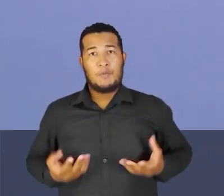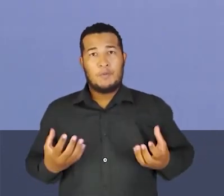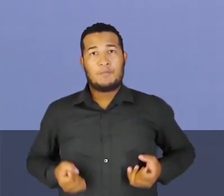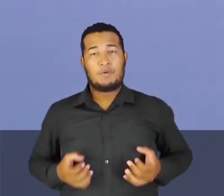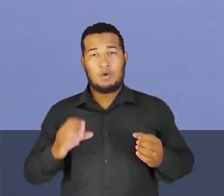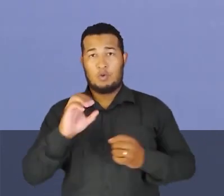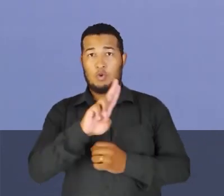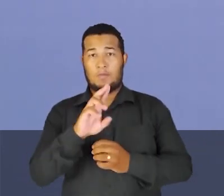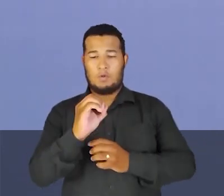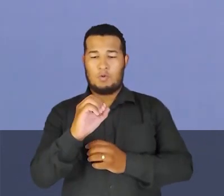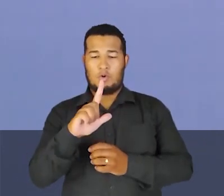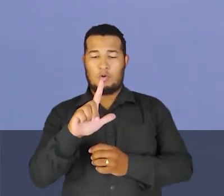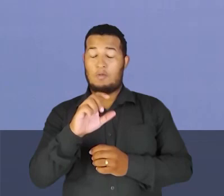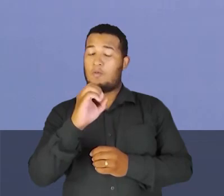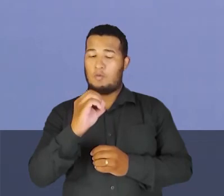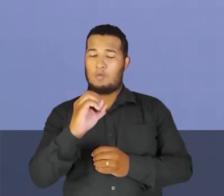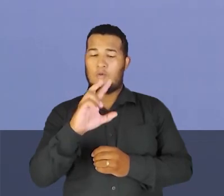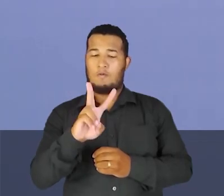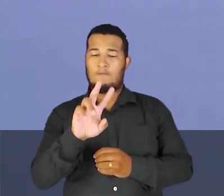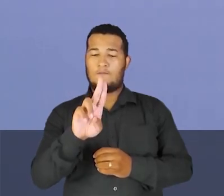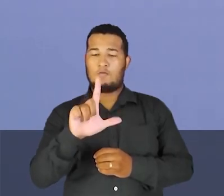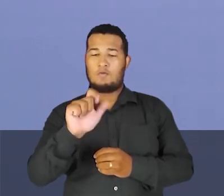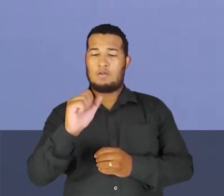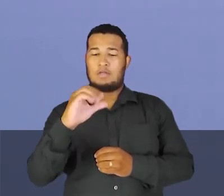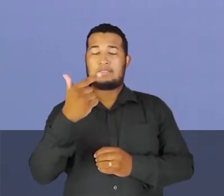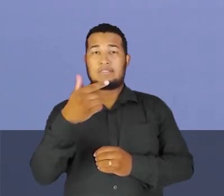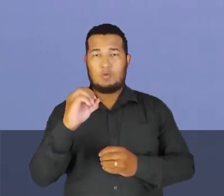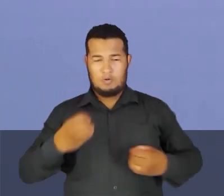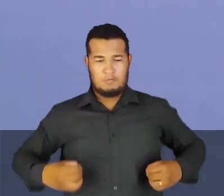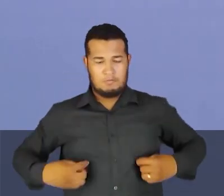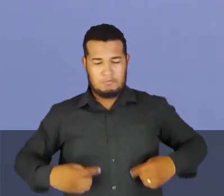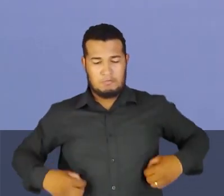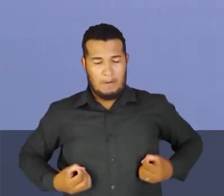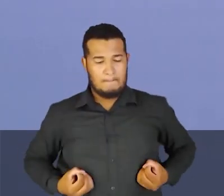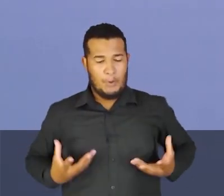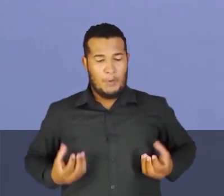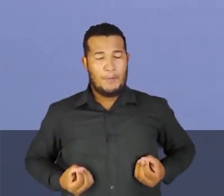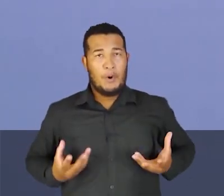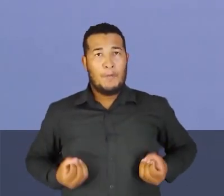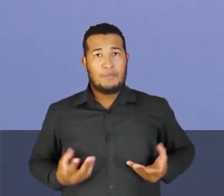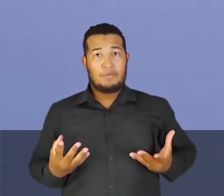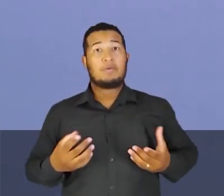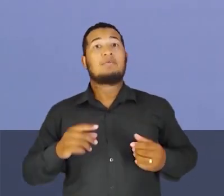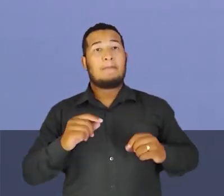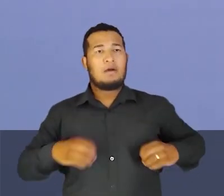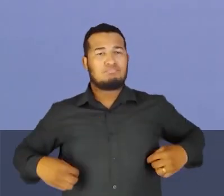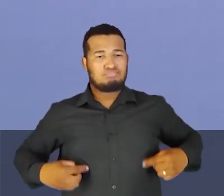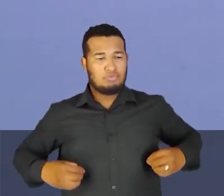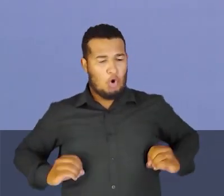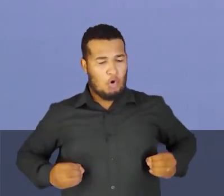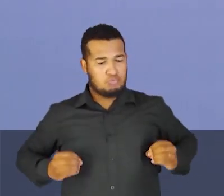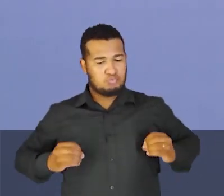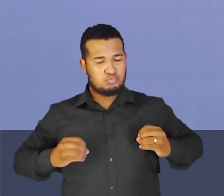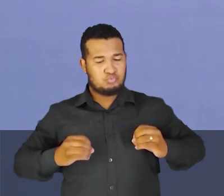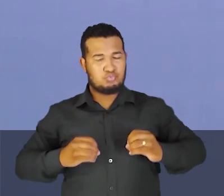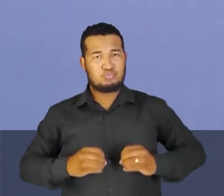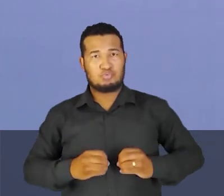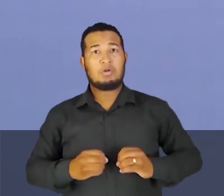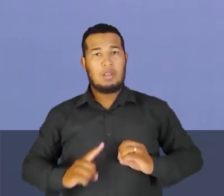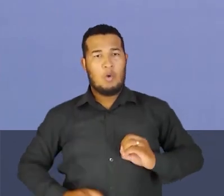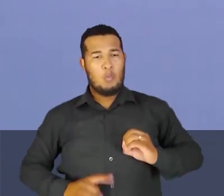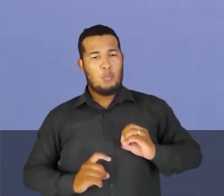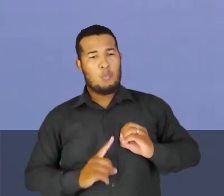óvulo em direção à trompa para que esse óvulo possa ser fecundado. Então, muitas mulheres utilizam esse método,